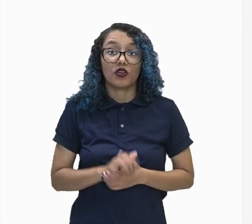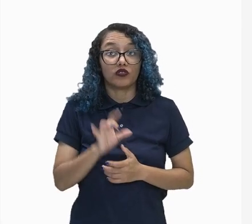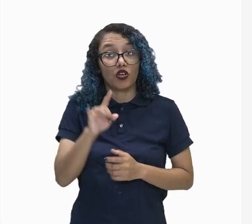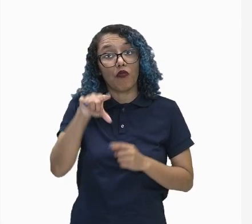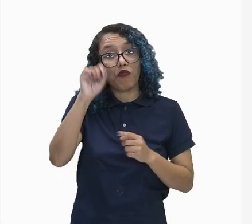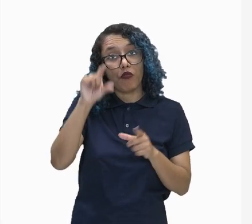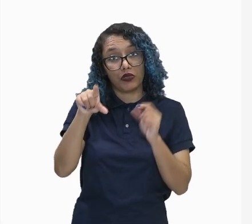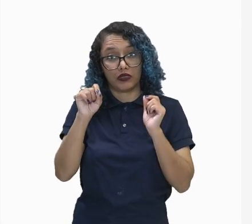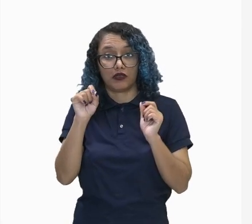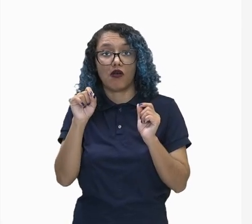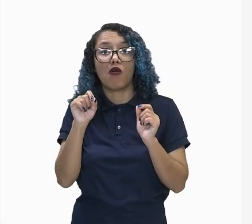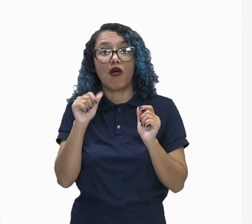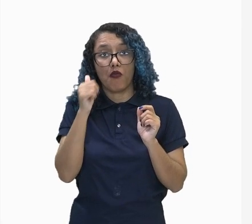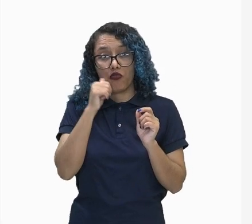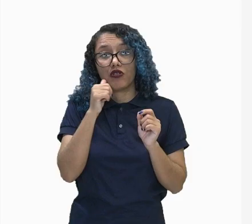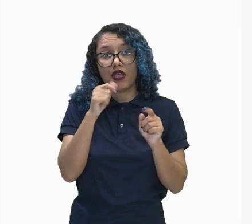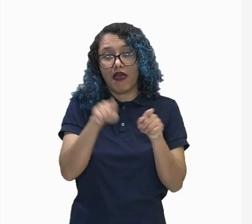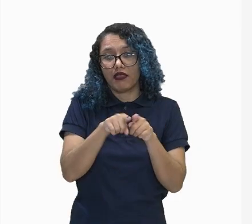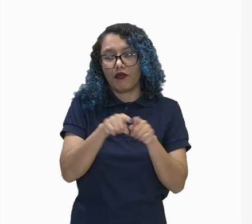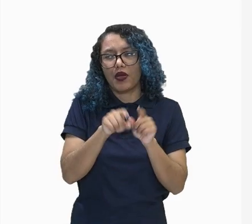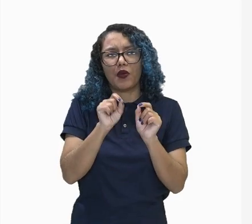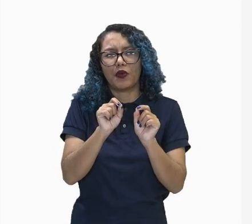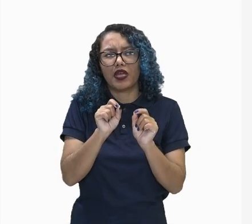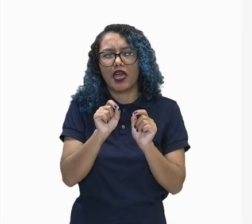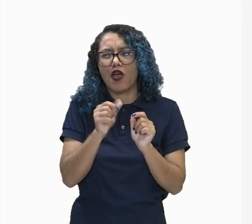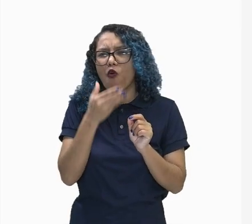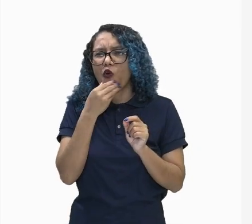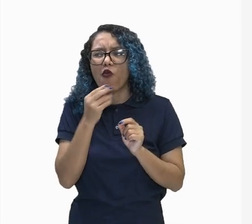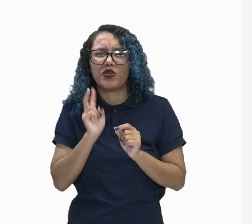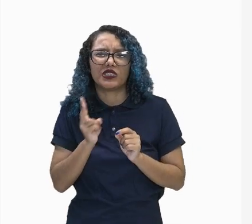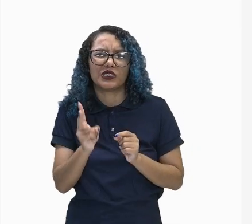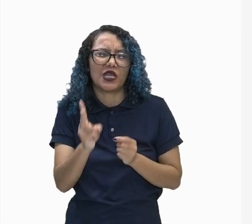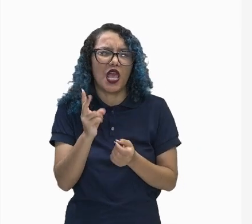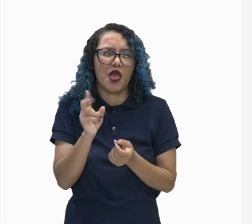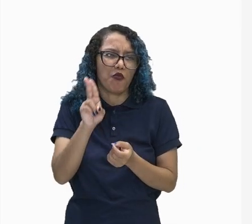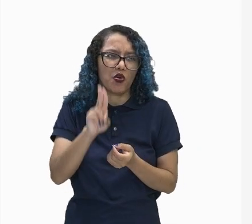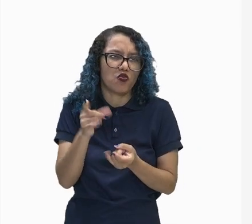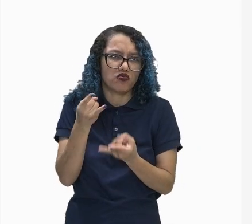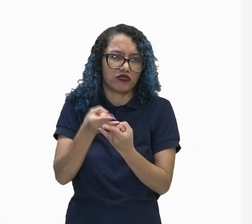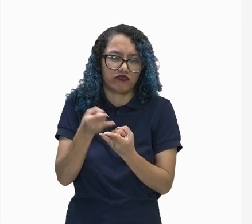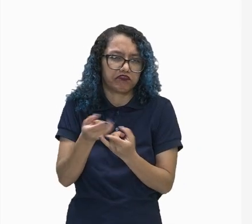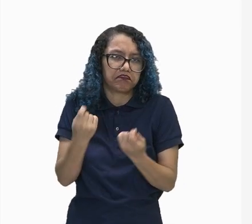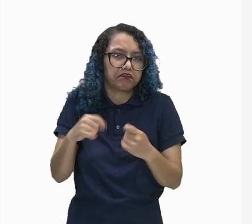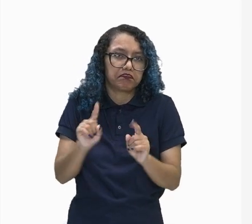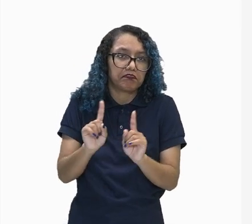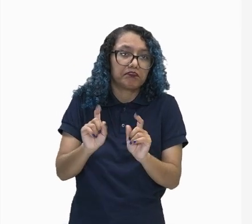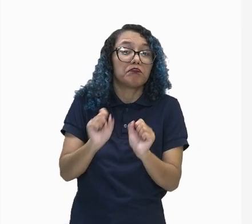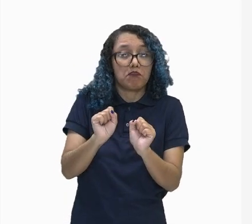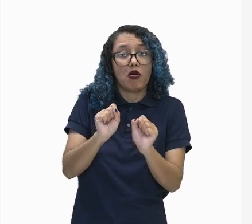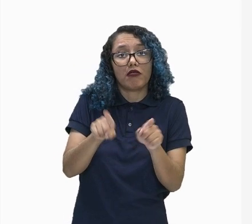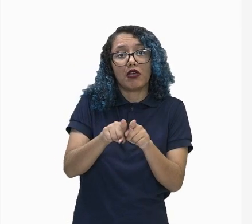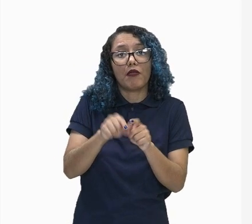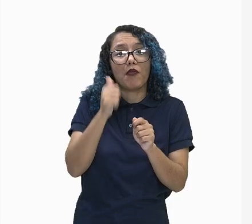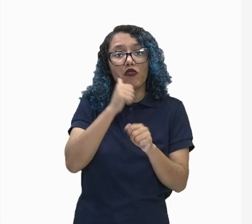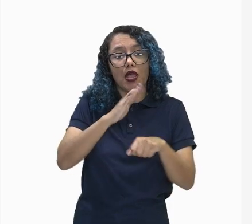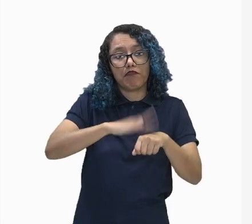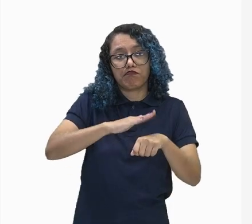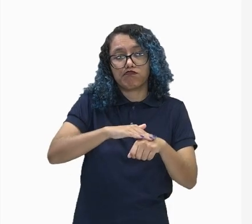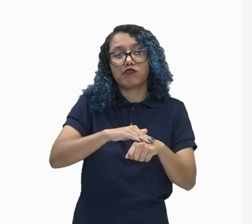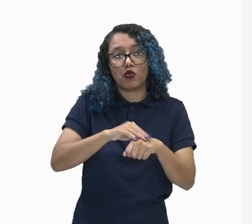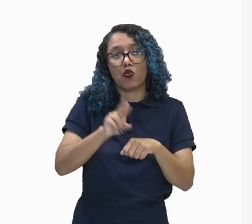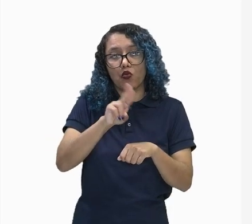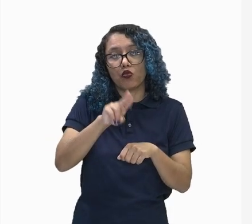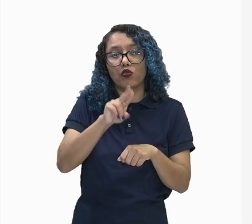né? A mulher também não depende exclusivamente, né, de o homem utilizar o preservativo, ela pode utilizar